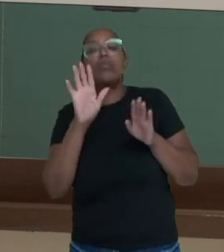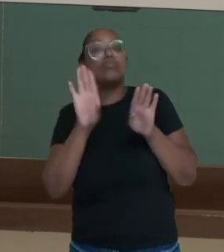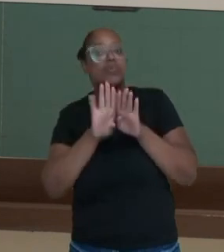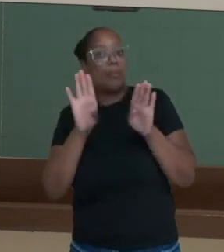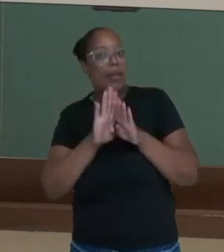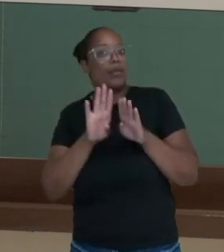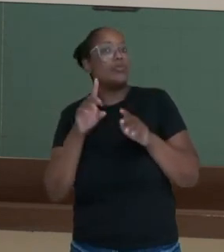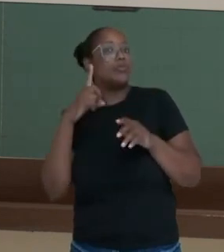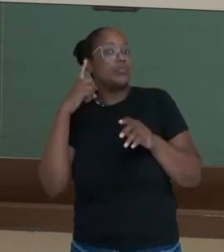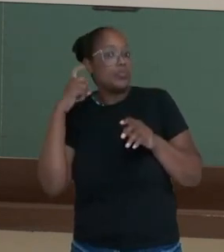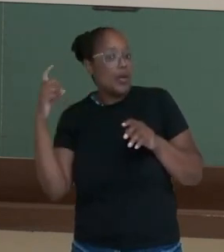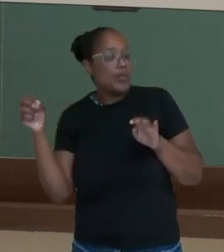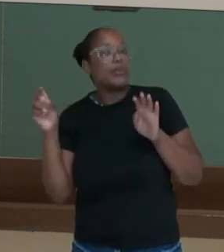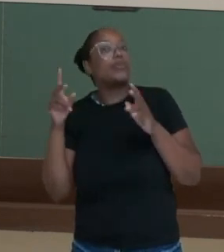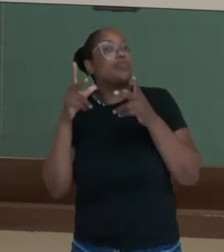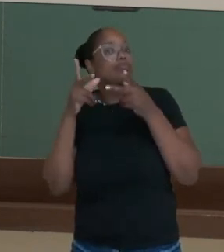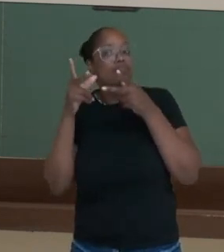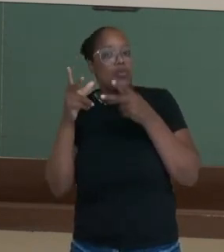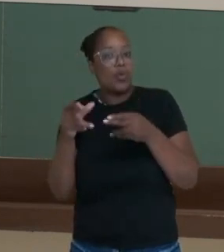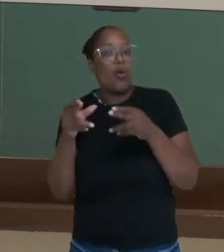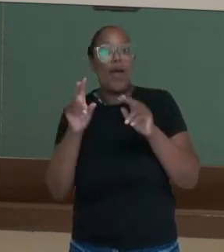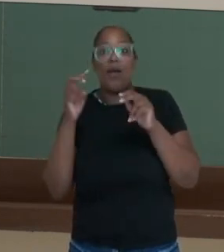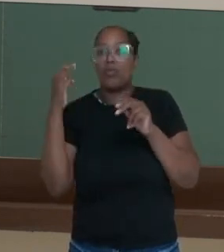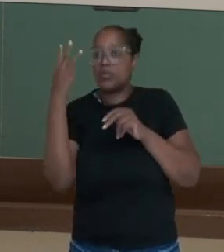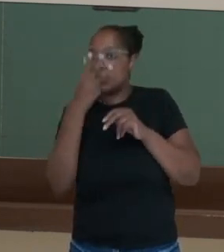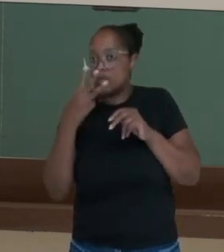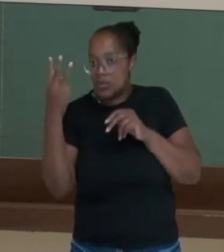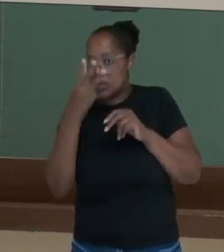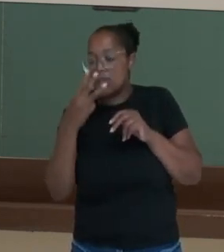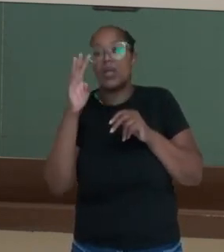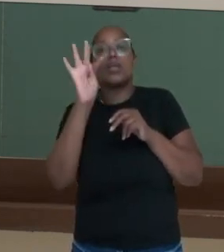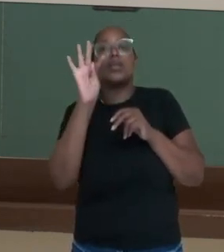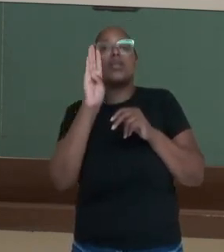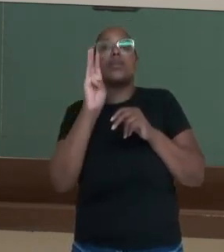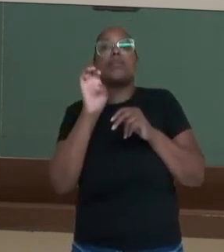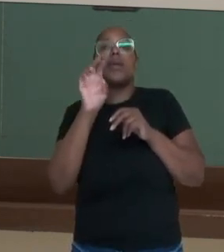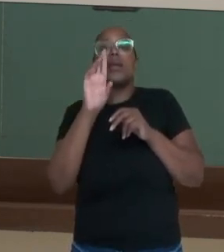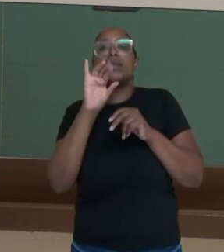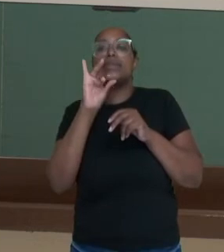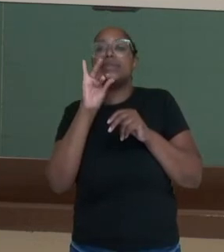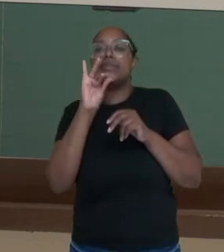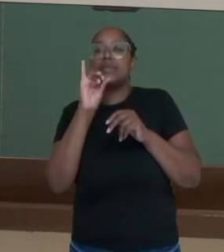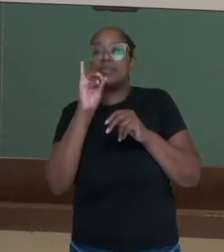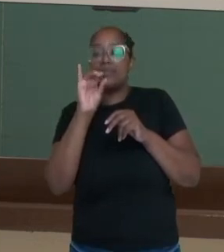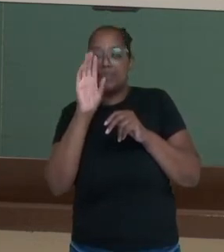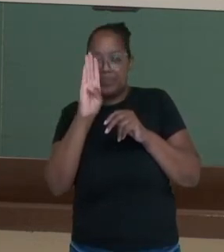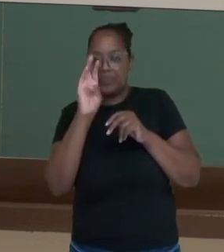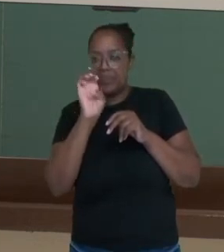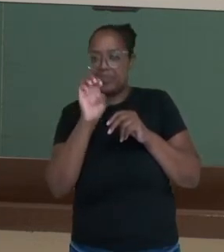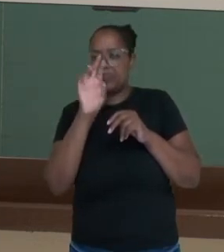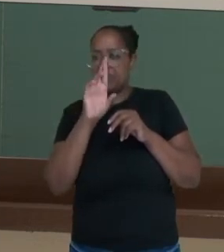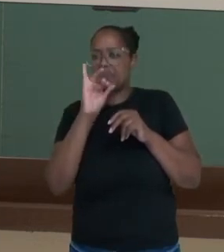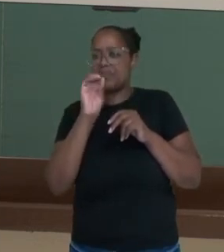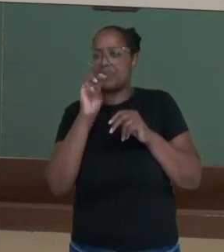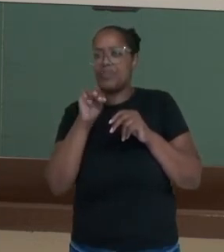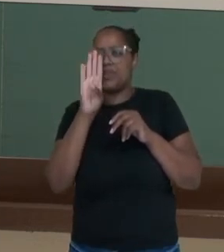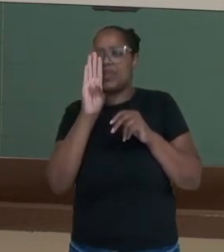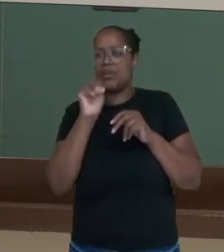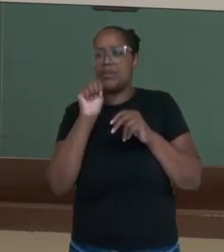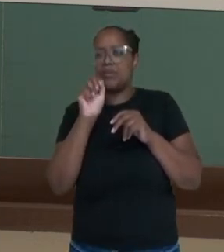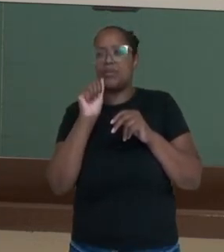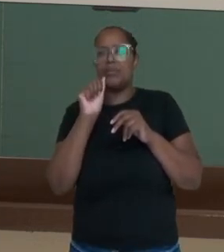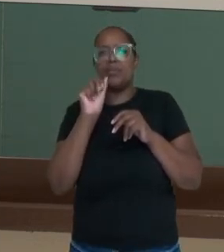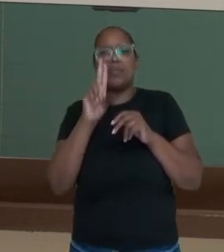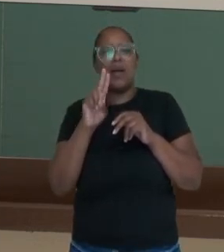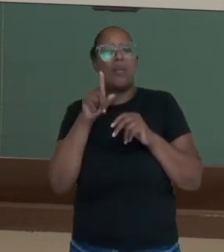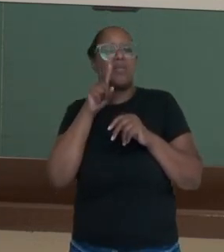três berimbaus que formam, né, a nossa orquestra de percussão da roda de capoeira. Você já